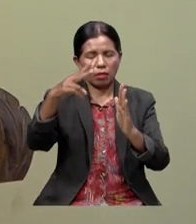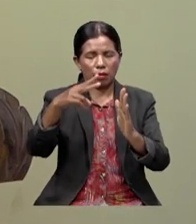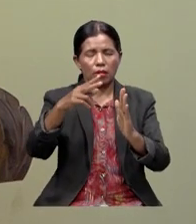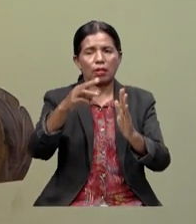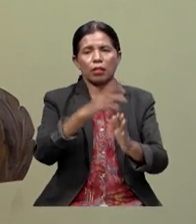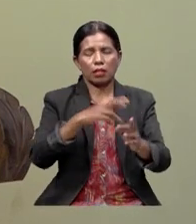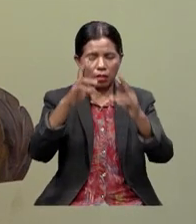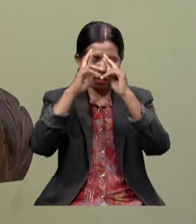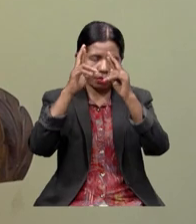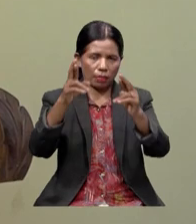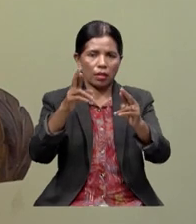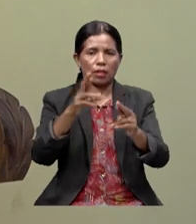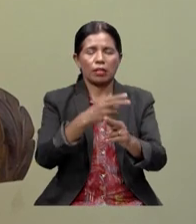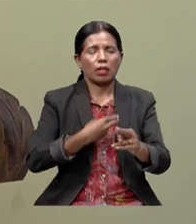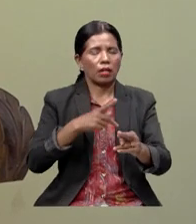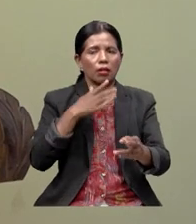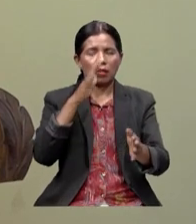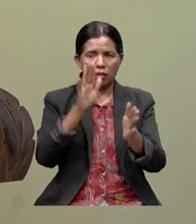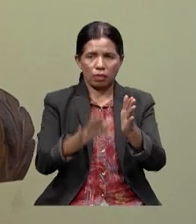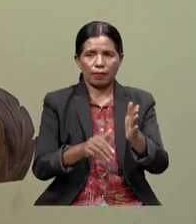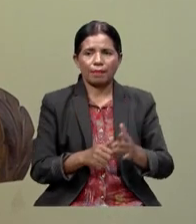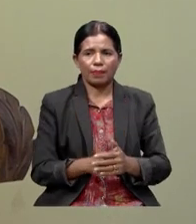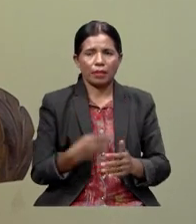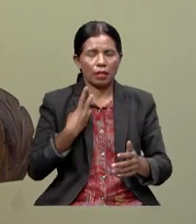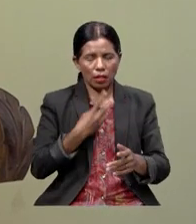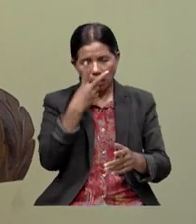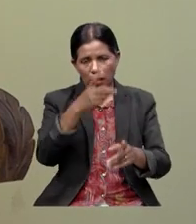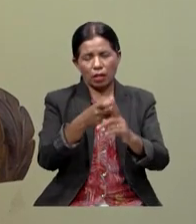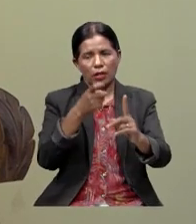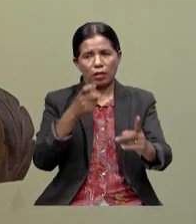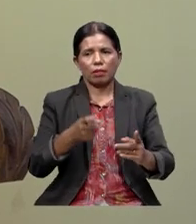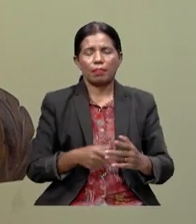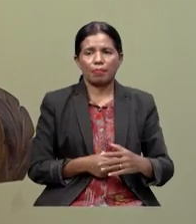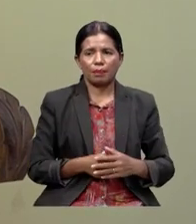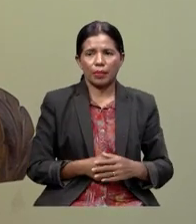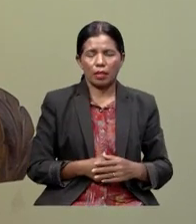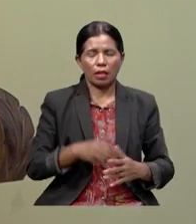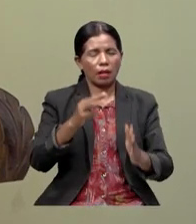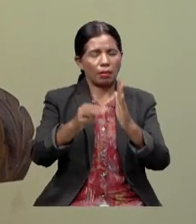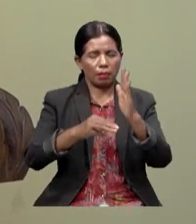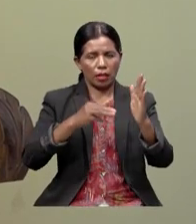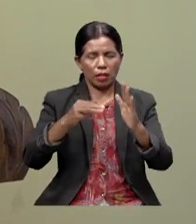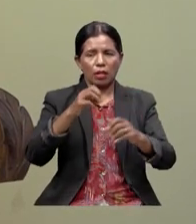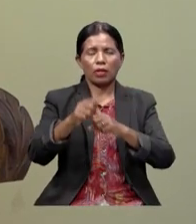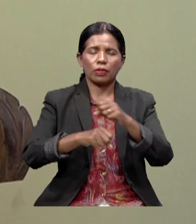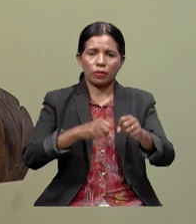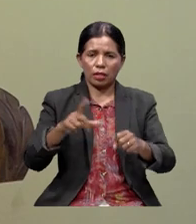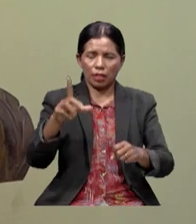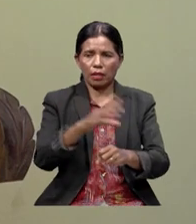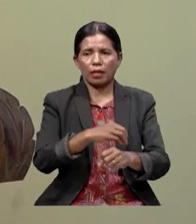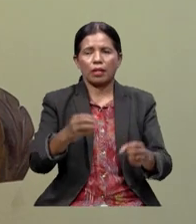ne mi tal la ko dada ne Timor Leste. Ne tare ho su parte ligação ao mídia social e, ao mesmo tempo,